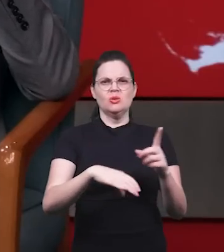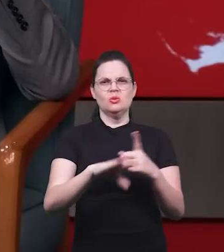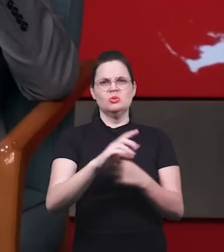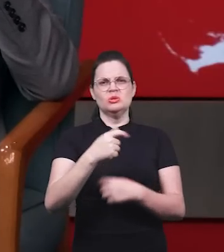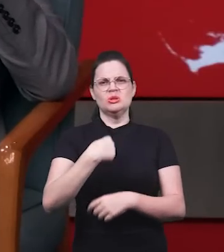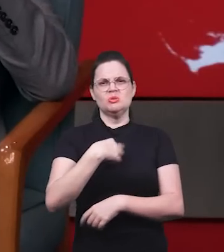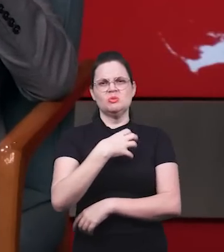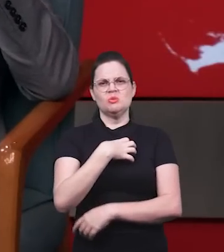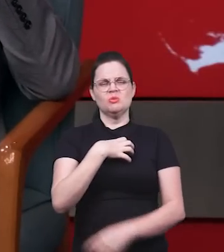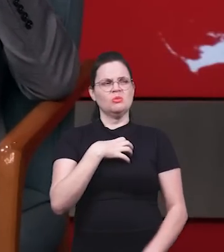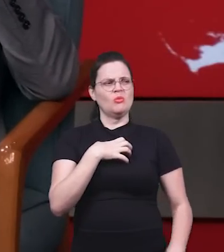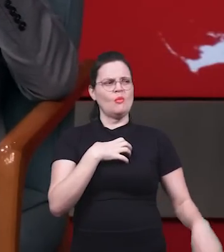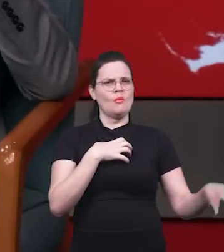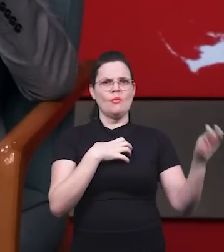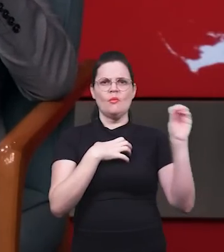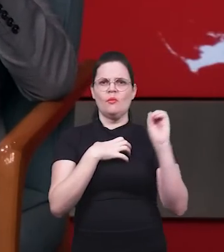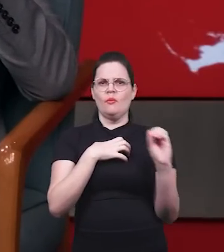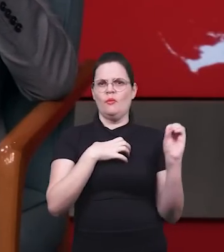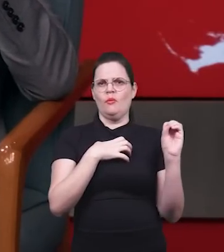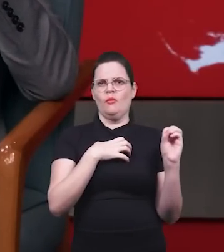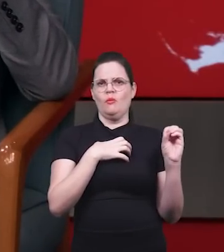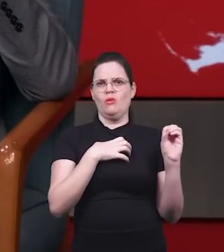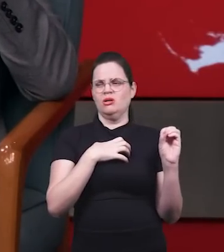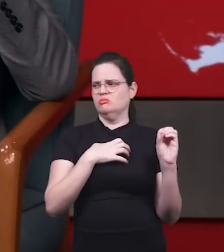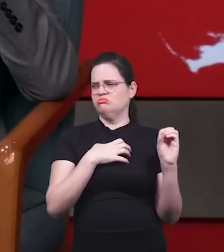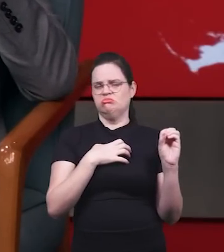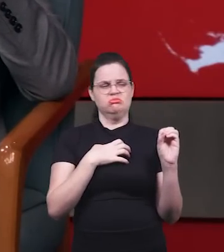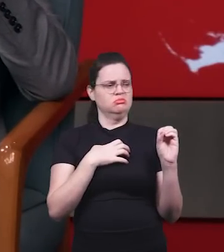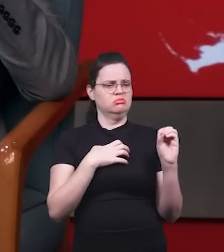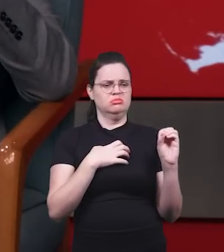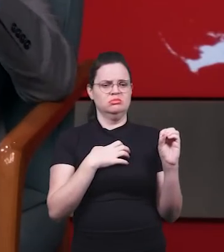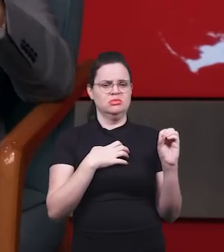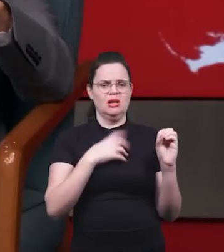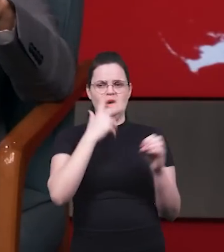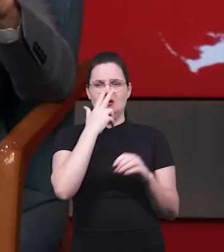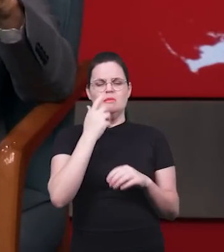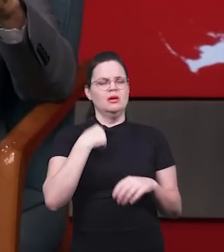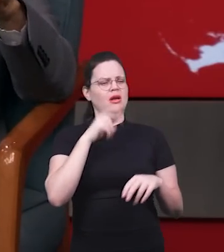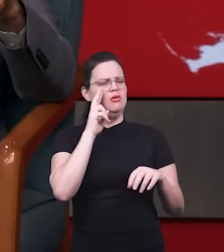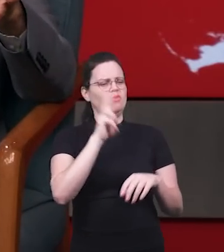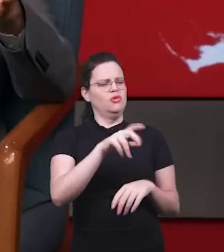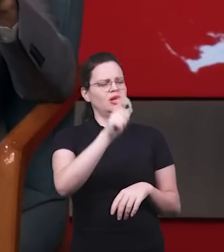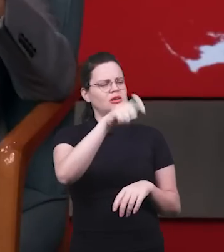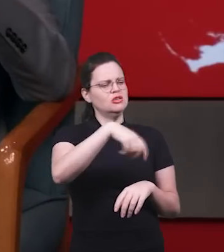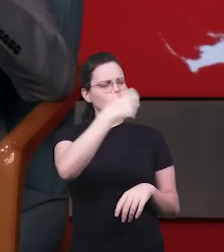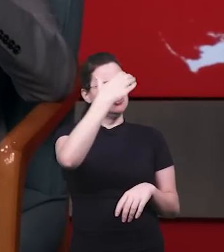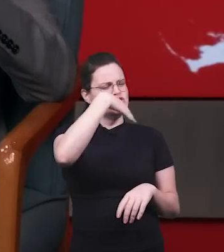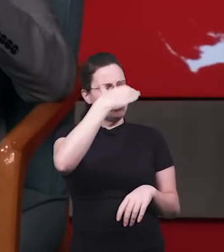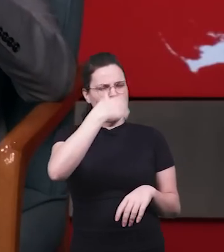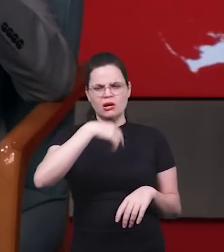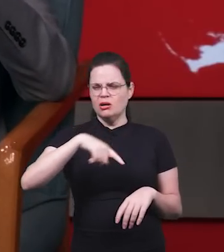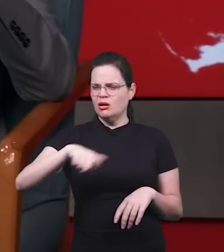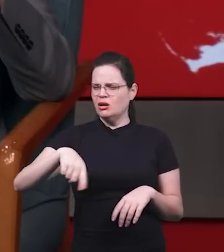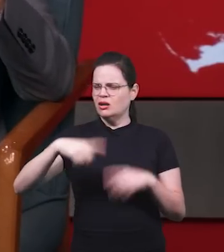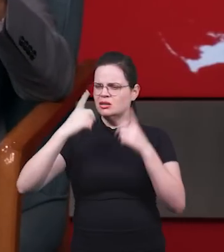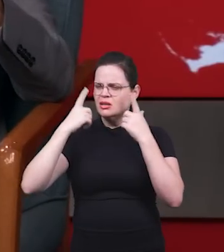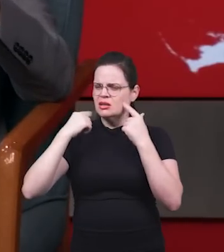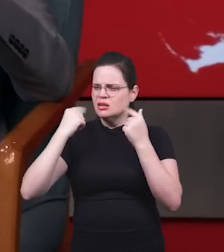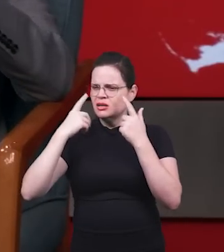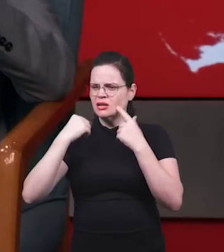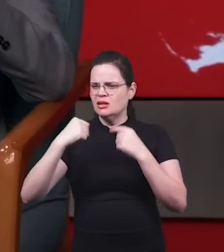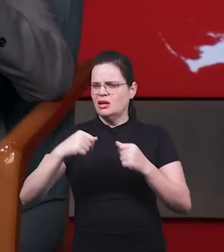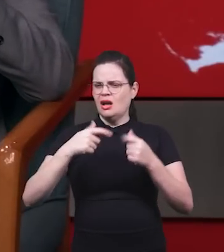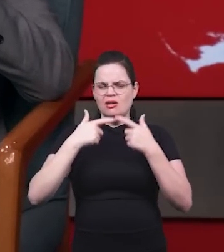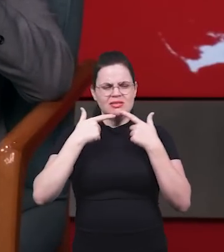não senti absolutamente nada. Eu via todos quebrantados,